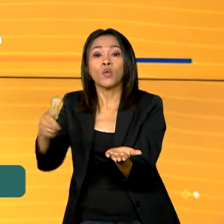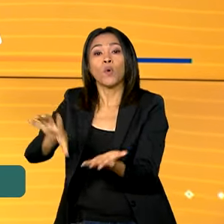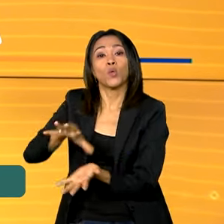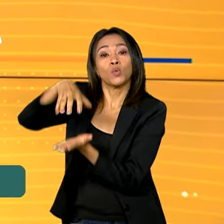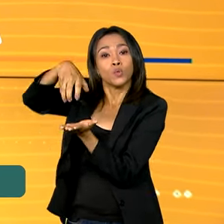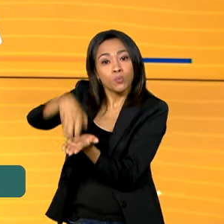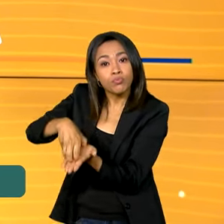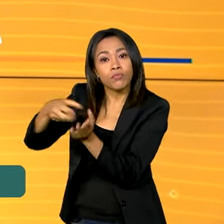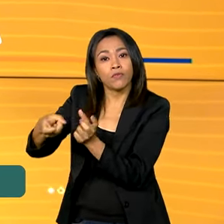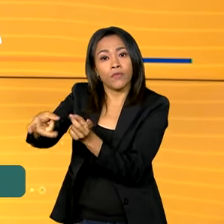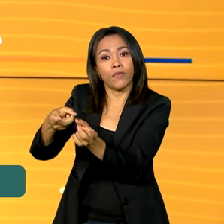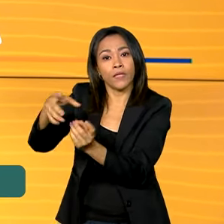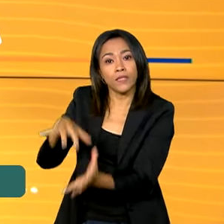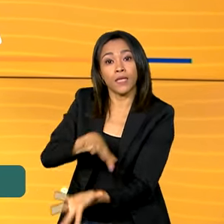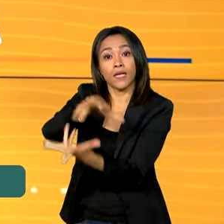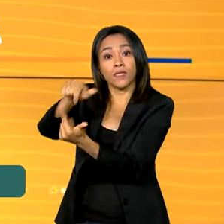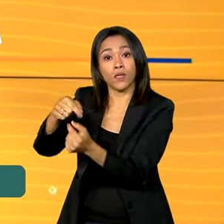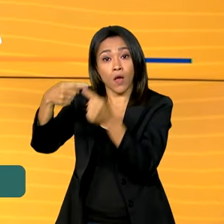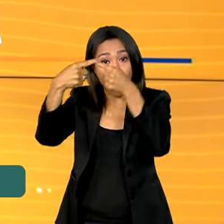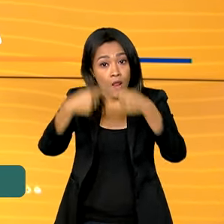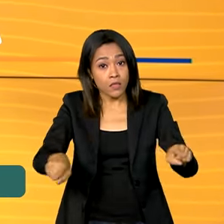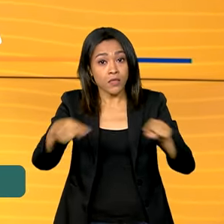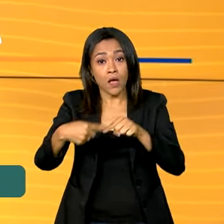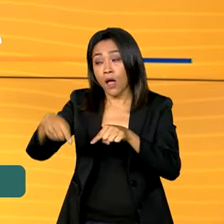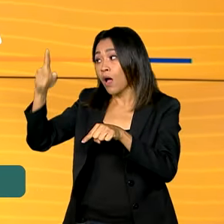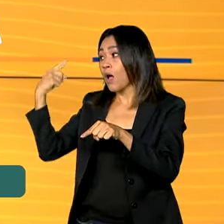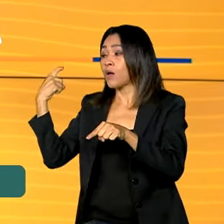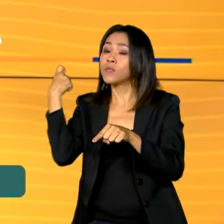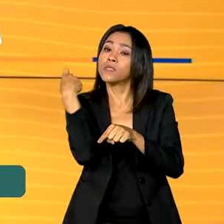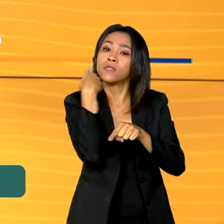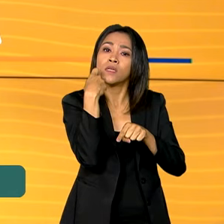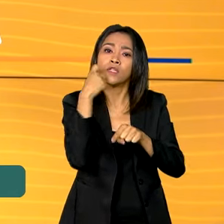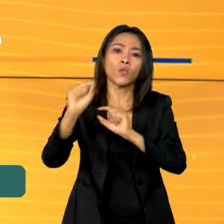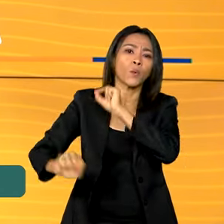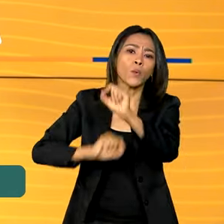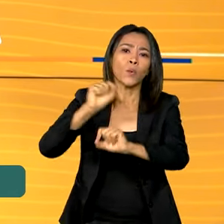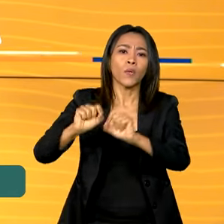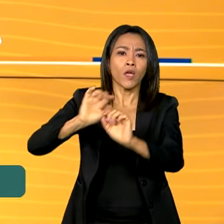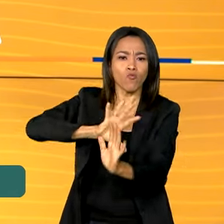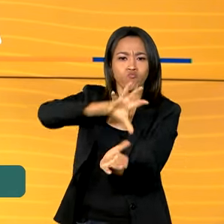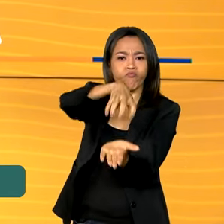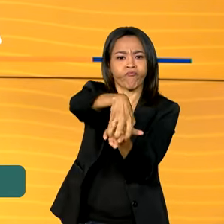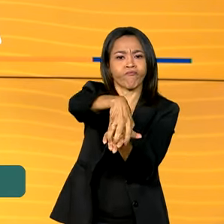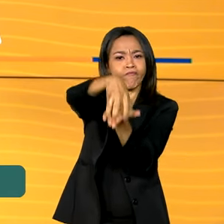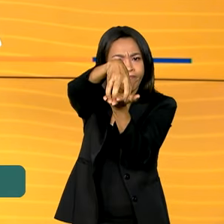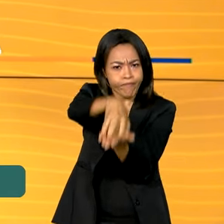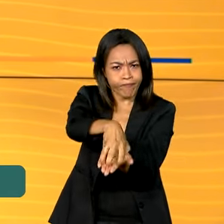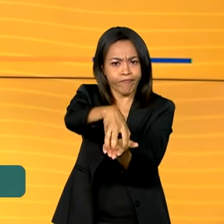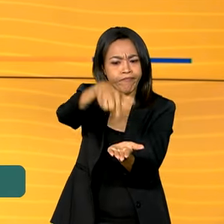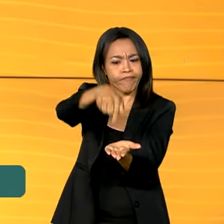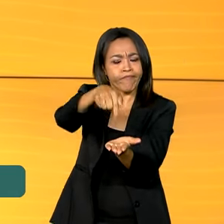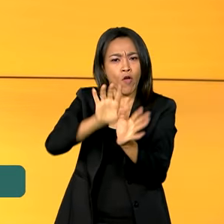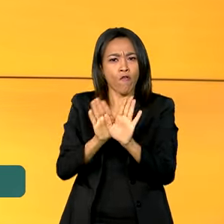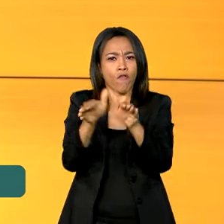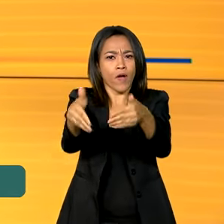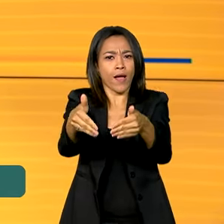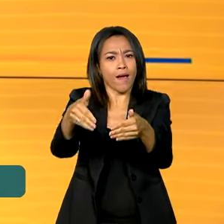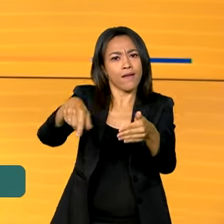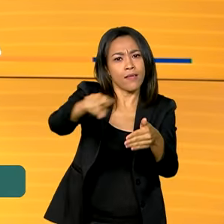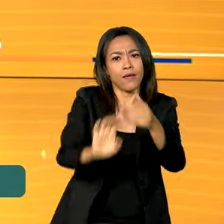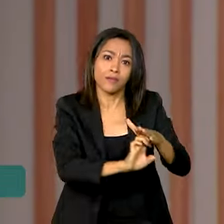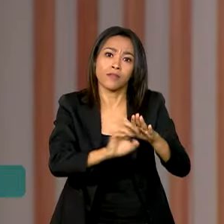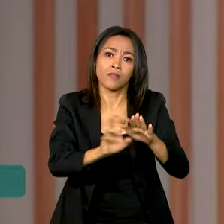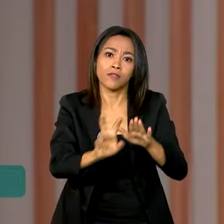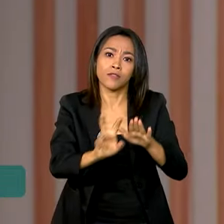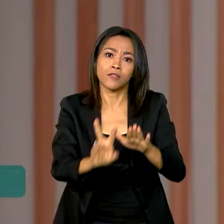Comércio Internacional lançaram na última sexta-feira, em Brasília, o She Trades Brasil Hub, para empresas lideradas por